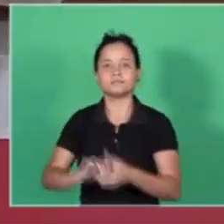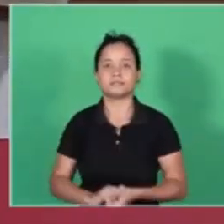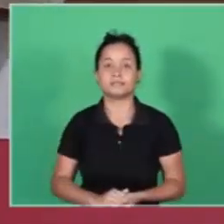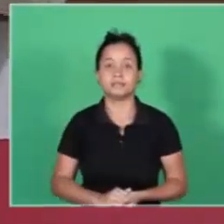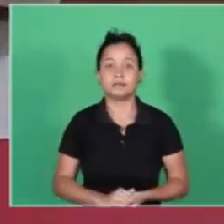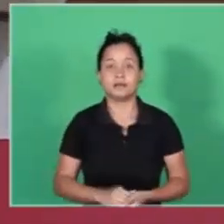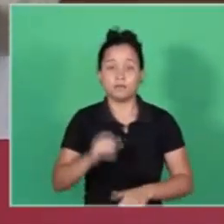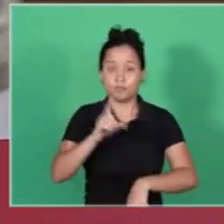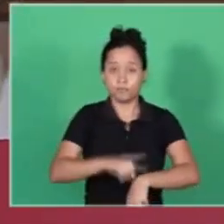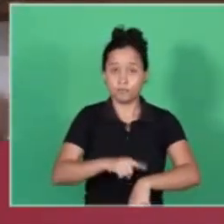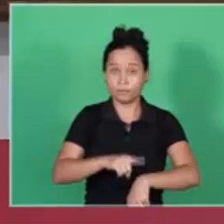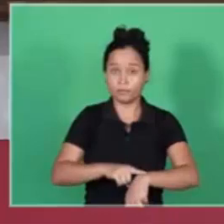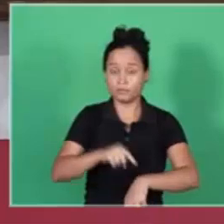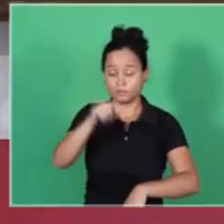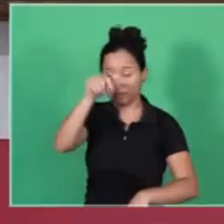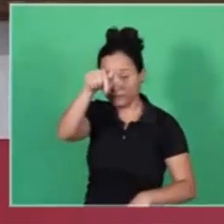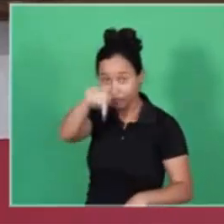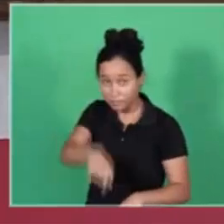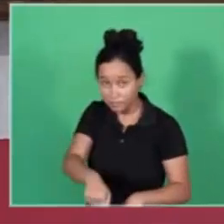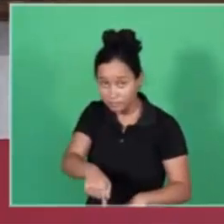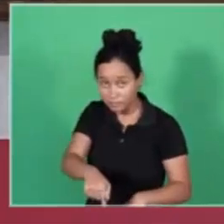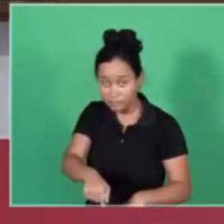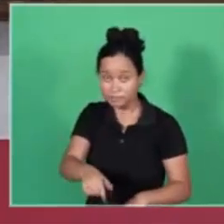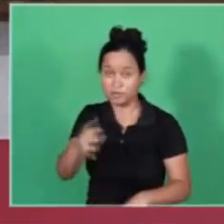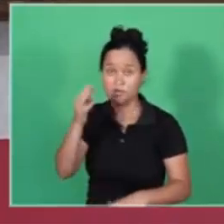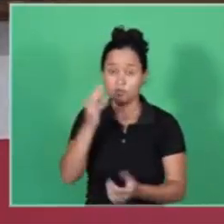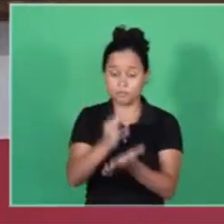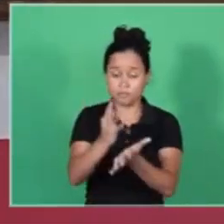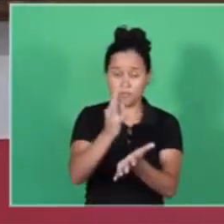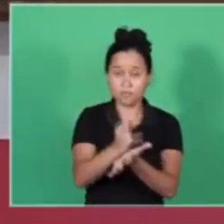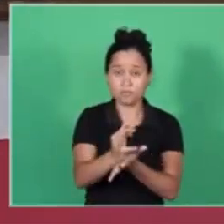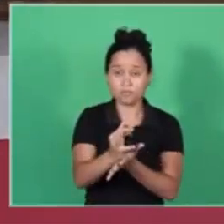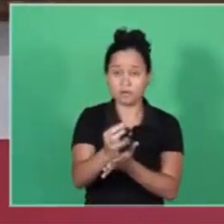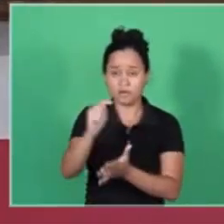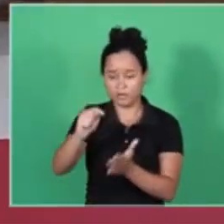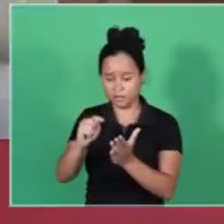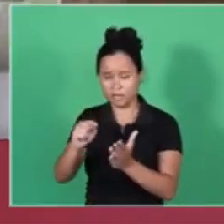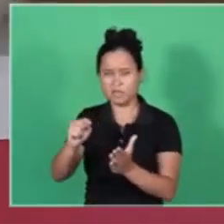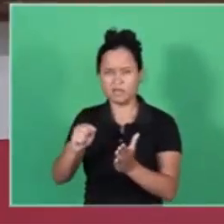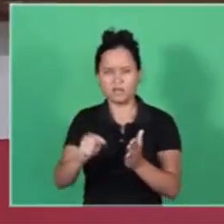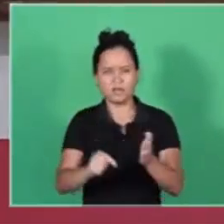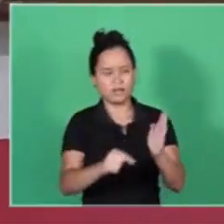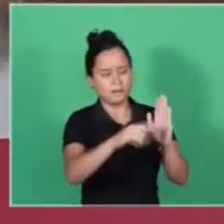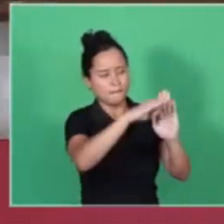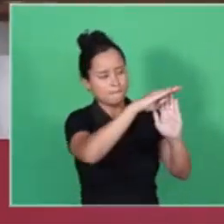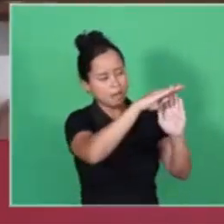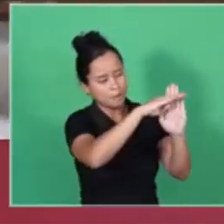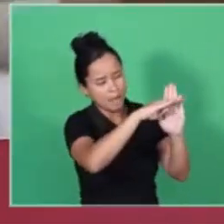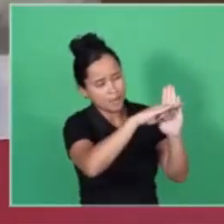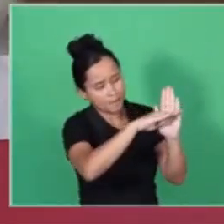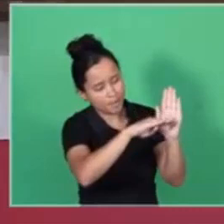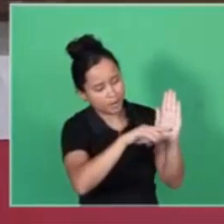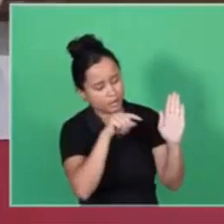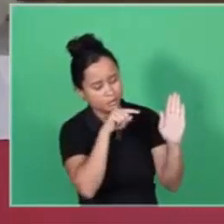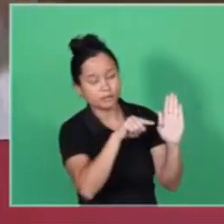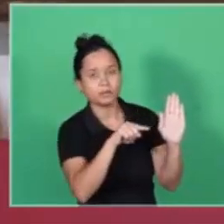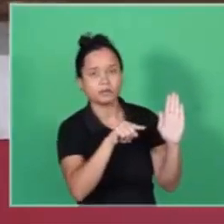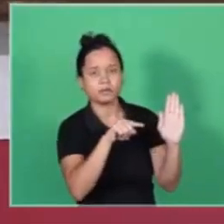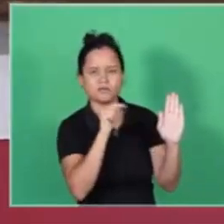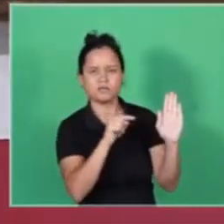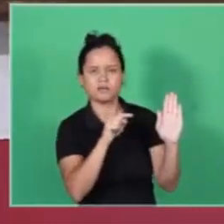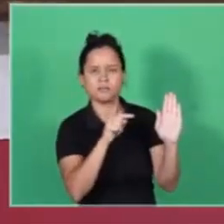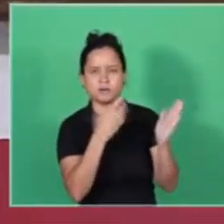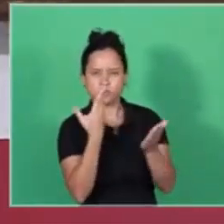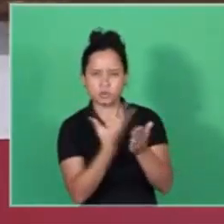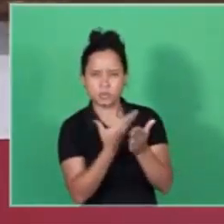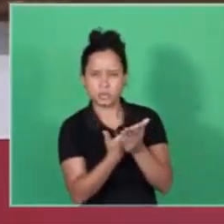aqui, quando o teólogo colocou isso aqui para estudar a Bíblia, ele usou a razão. Quando ele usa a razão,